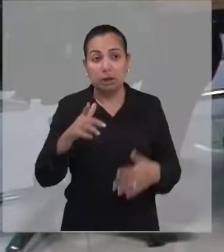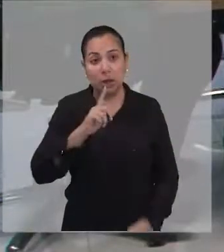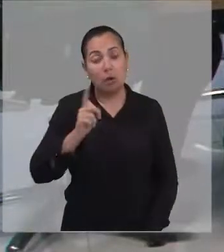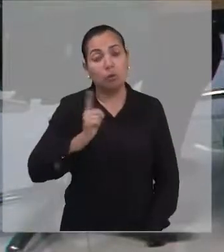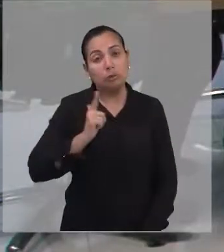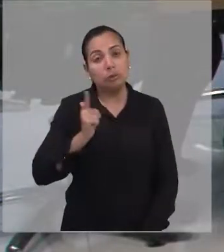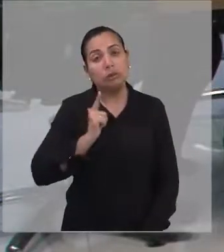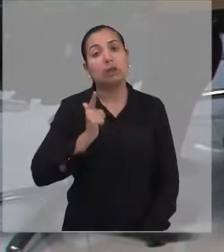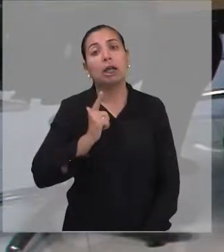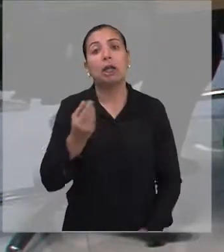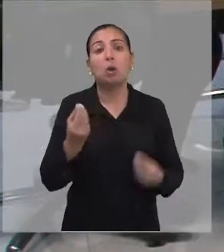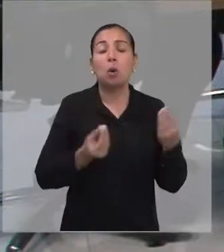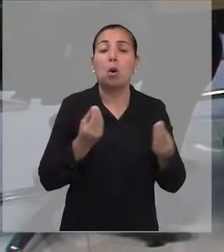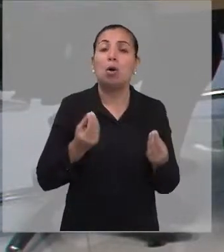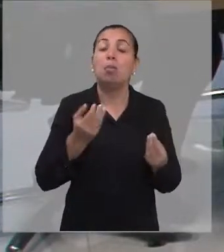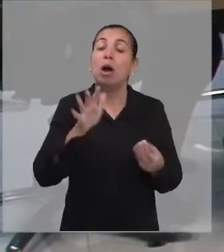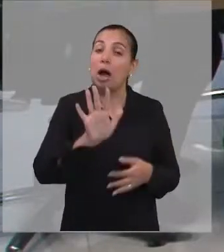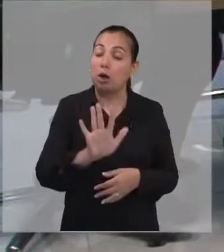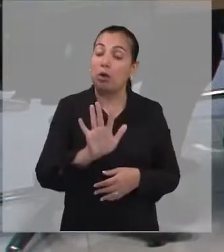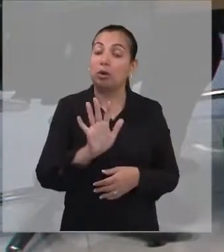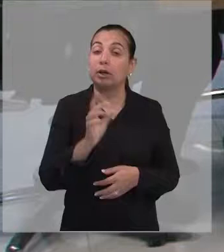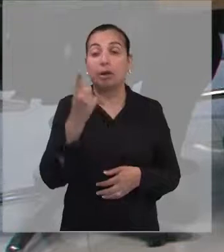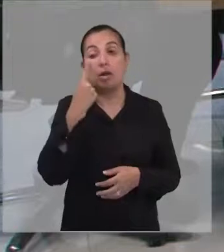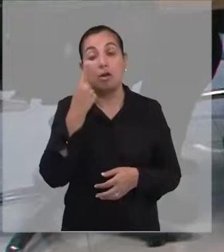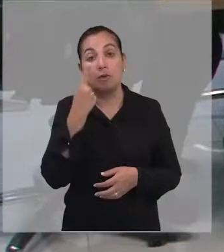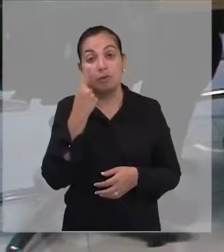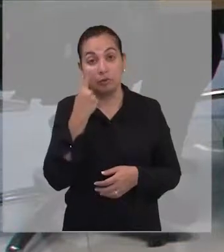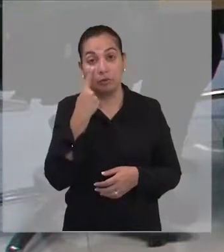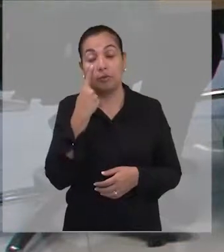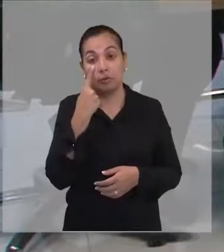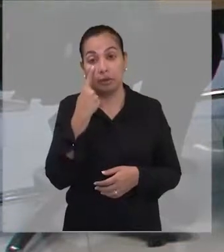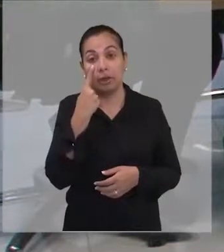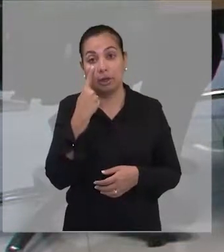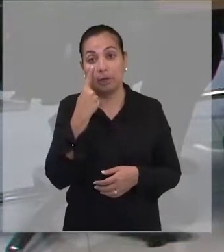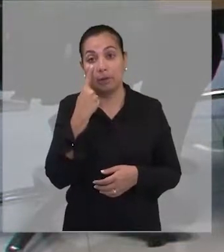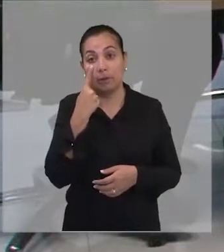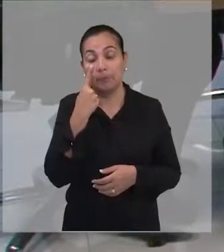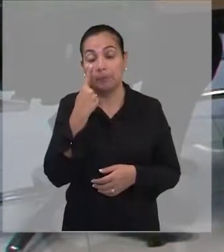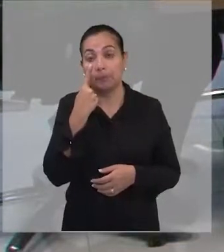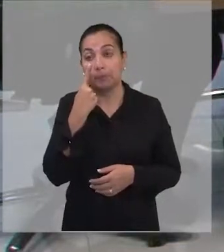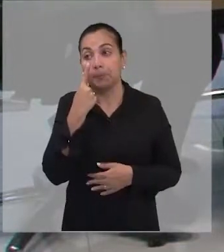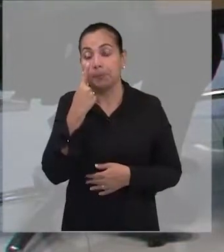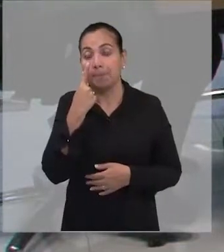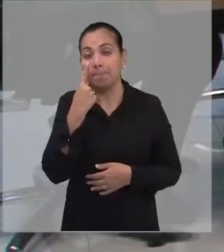eventuais conluios, a menos que haja, estou extrapolando, a menos que haja